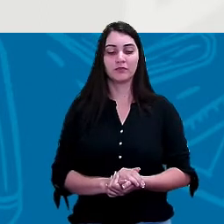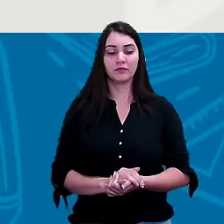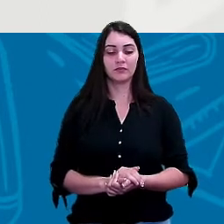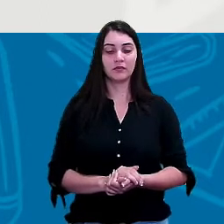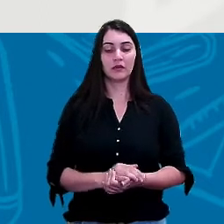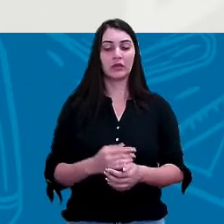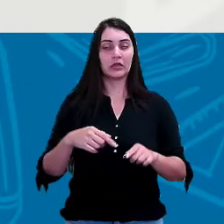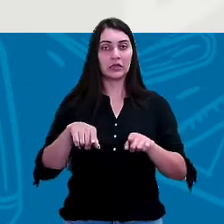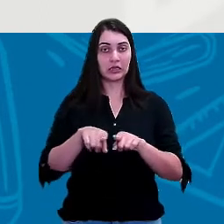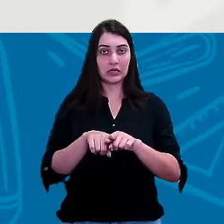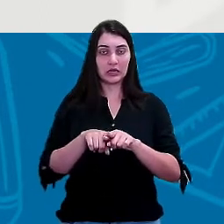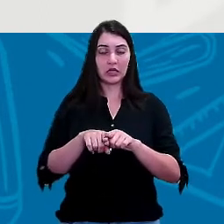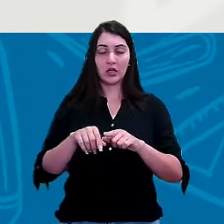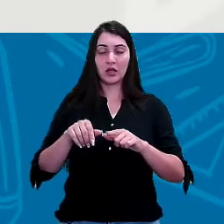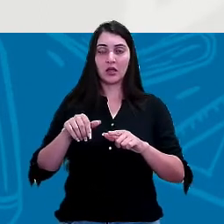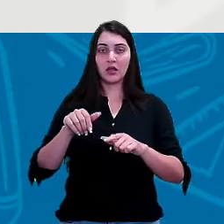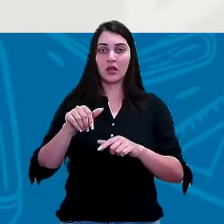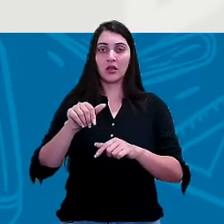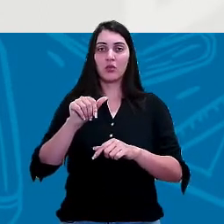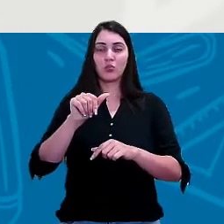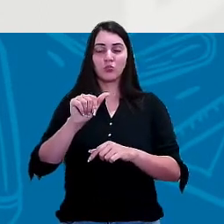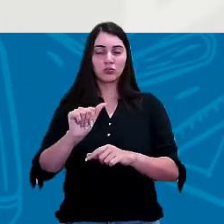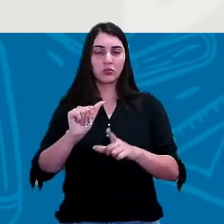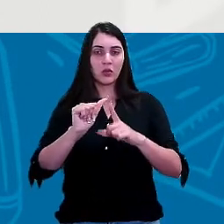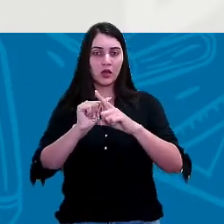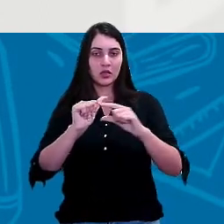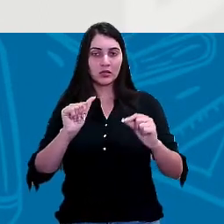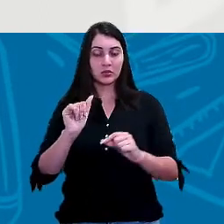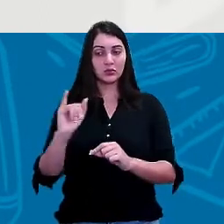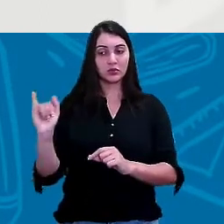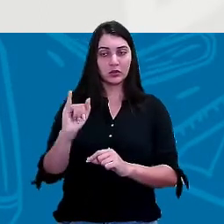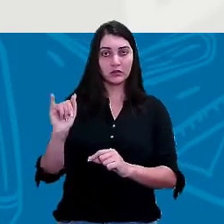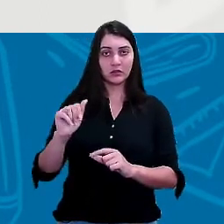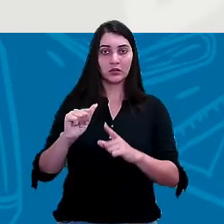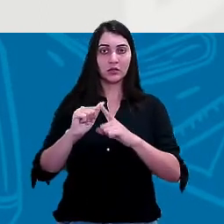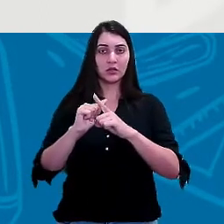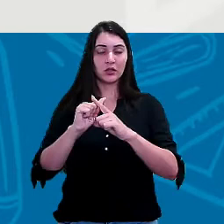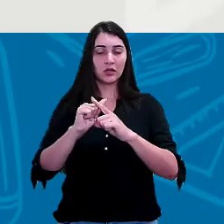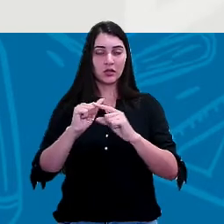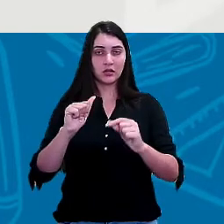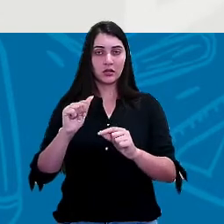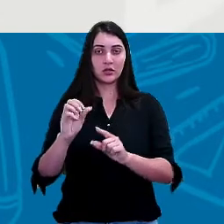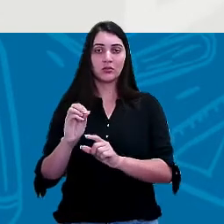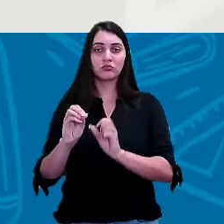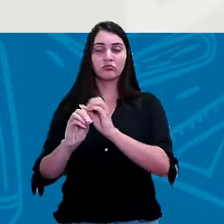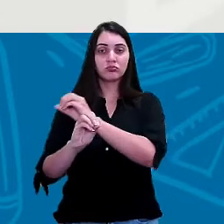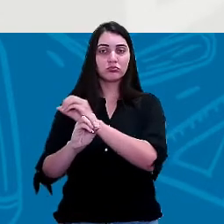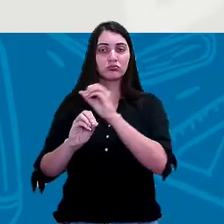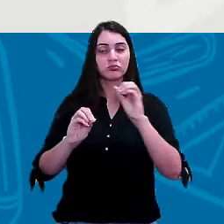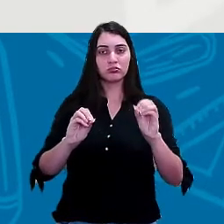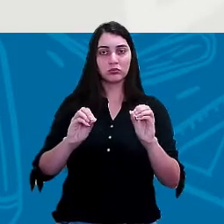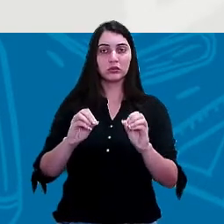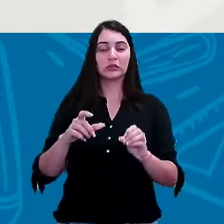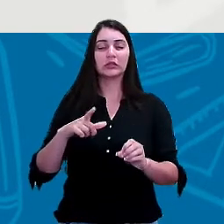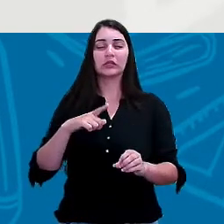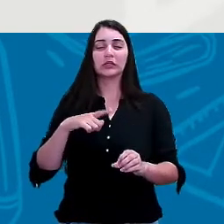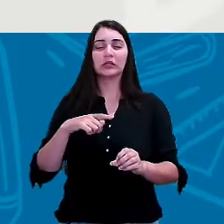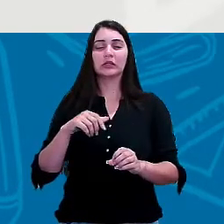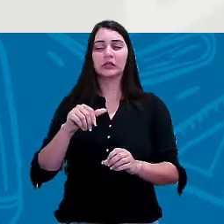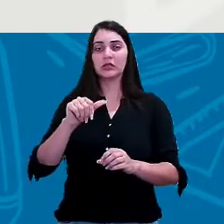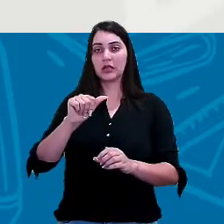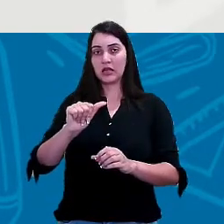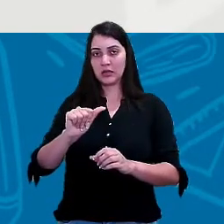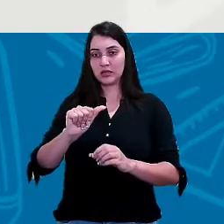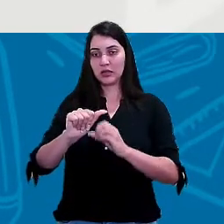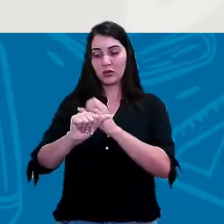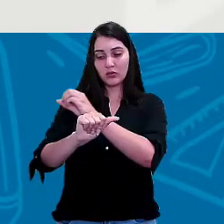Os artigos definidos e indefinidos temos aqui, ó, melhor organizado para vocês. Os definidos são